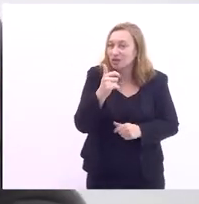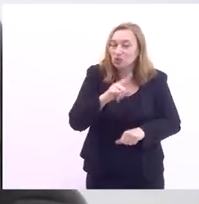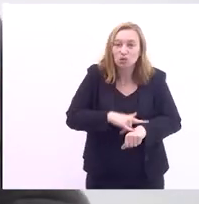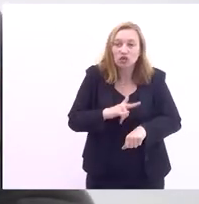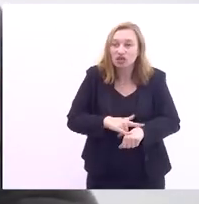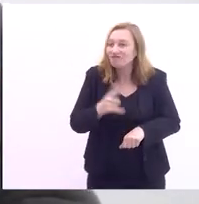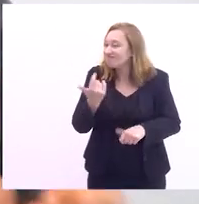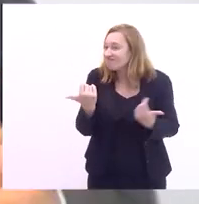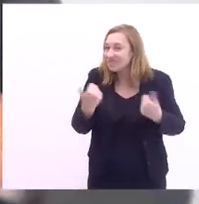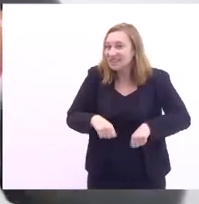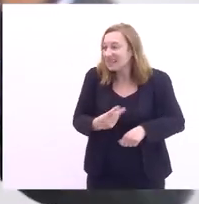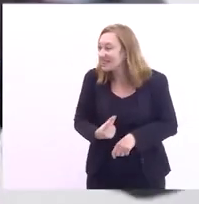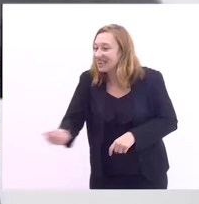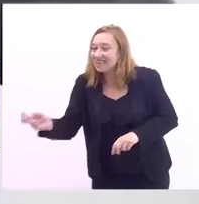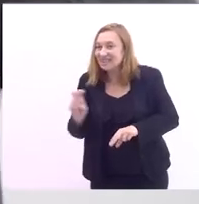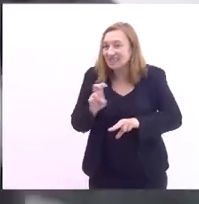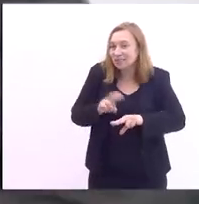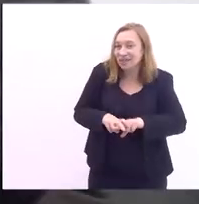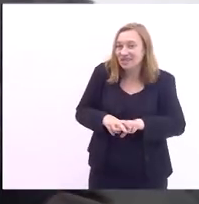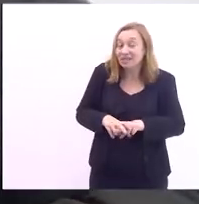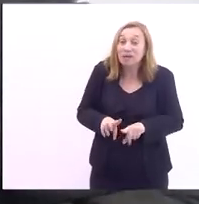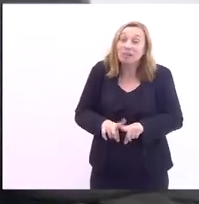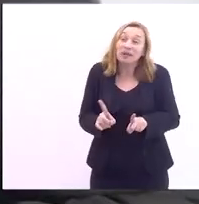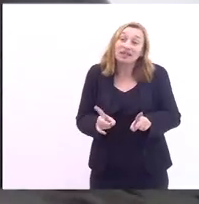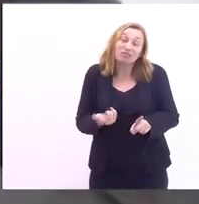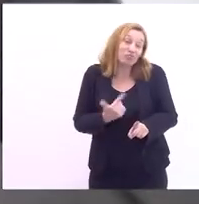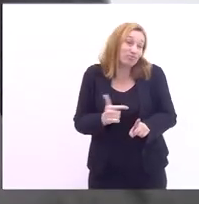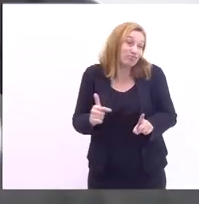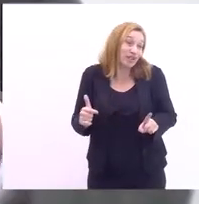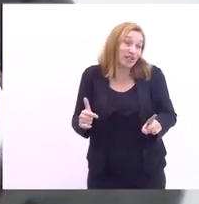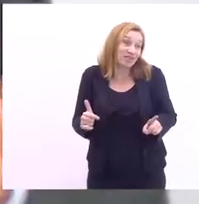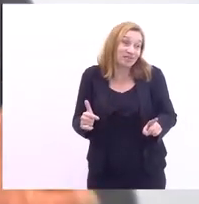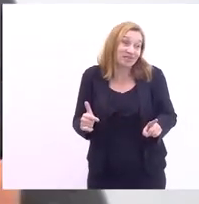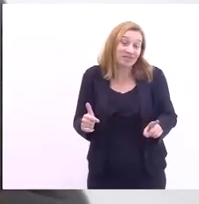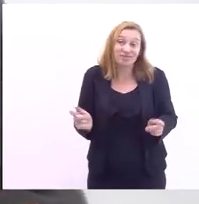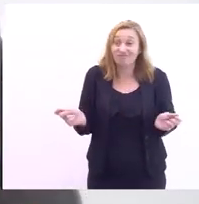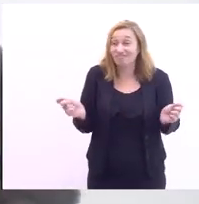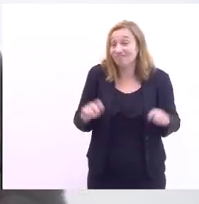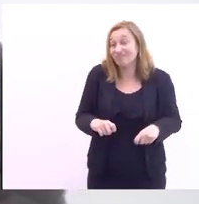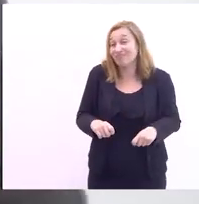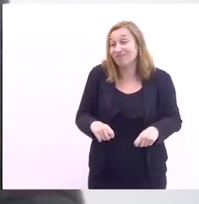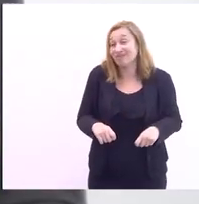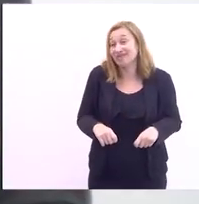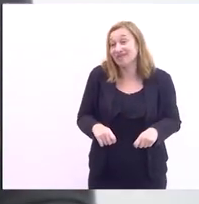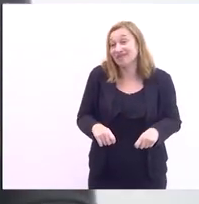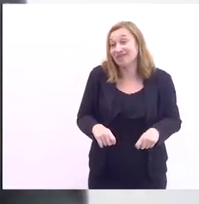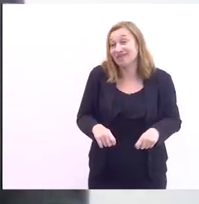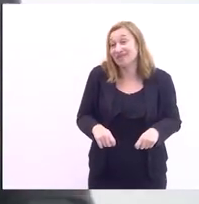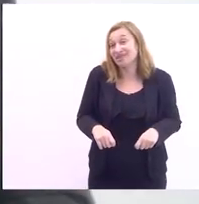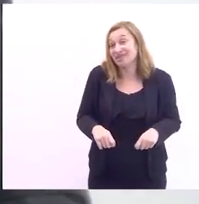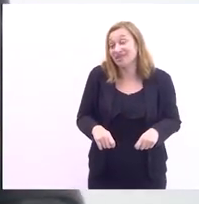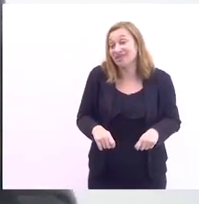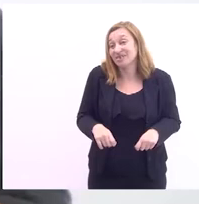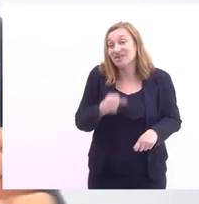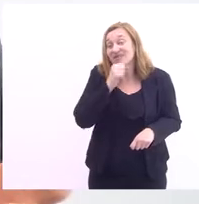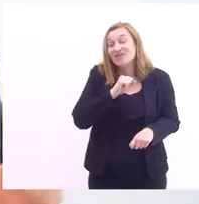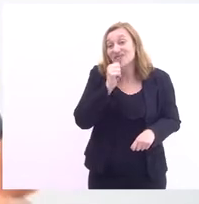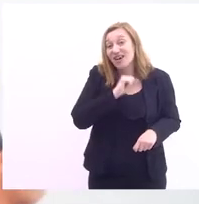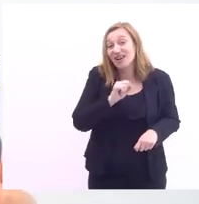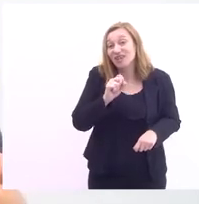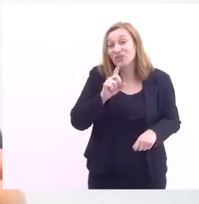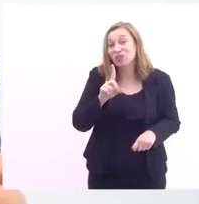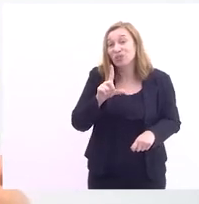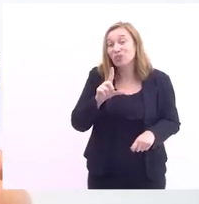mesa. Mas eu não tenho essa competência, não é isso? Do velho Ulisses